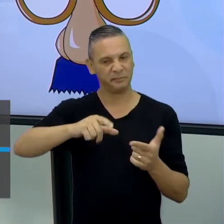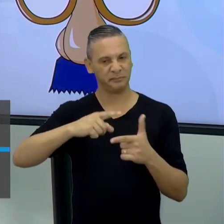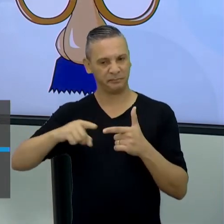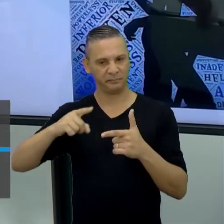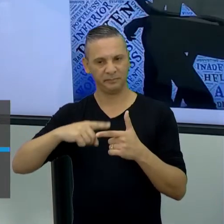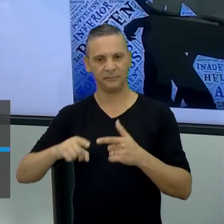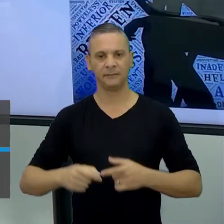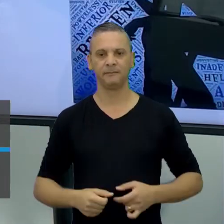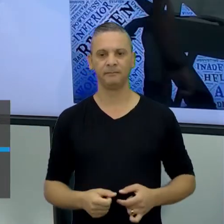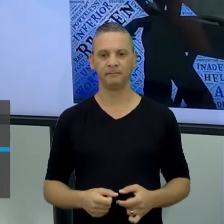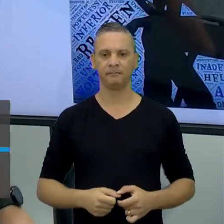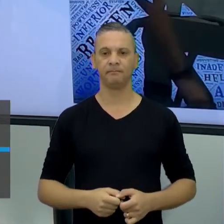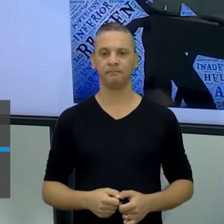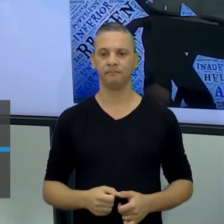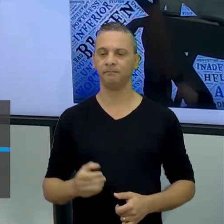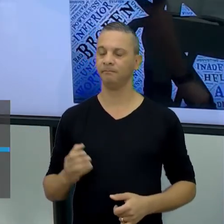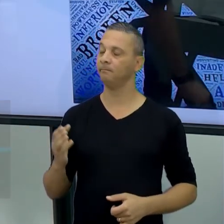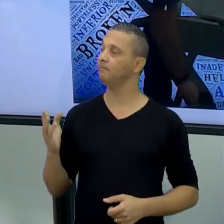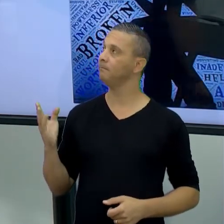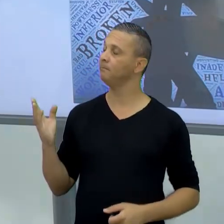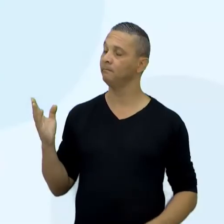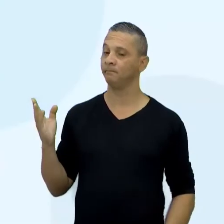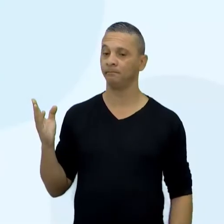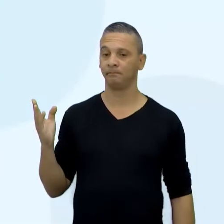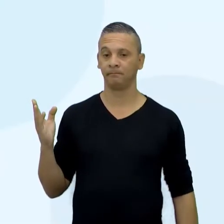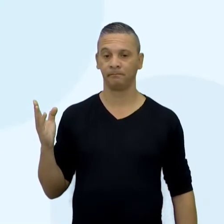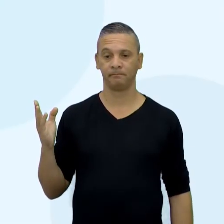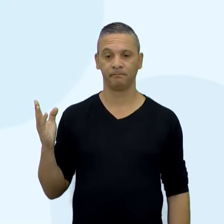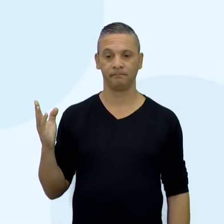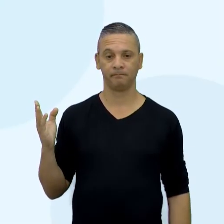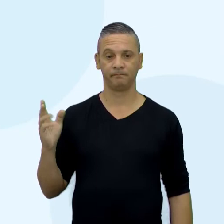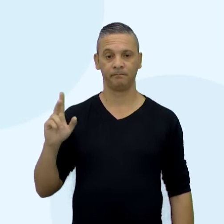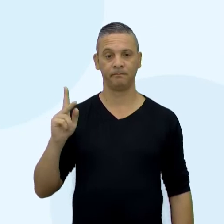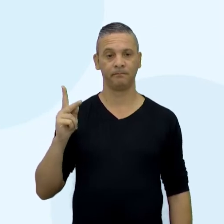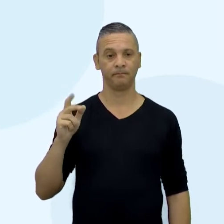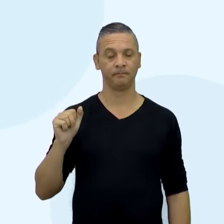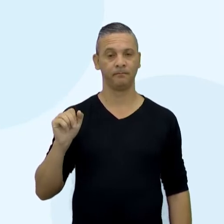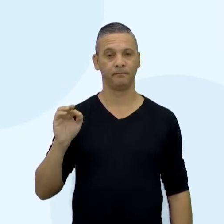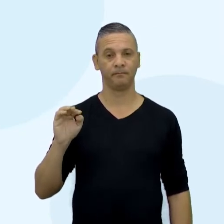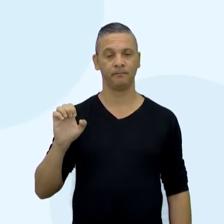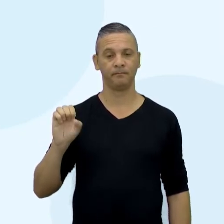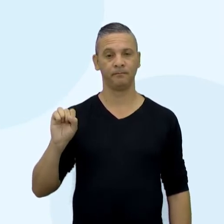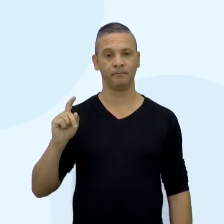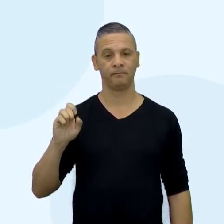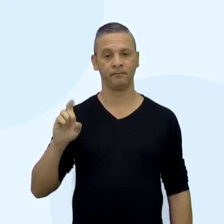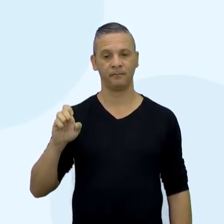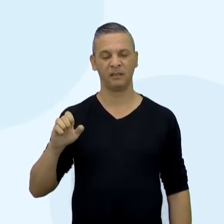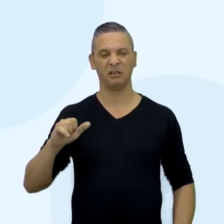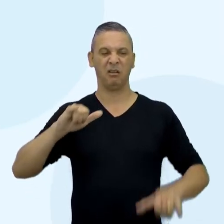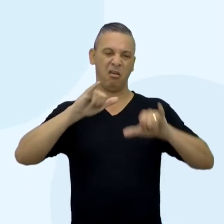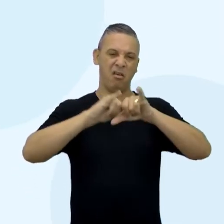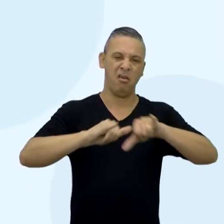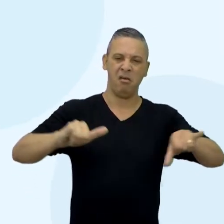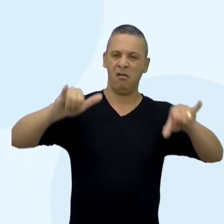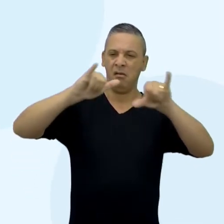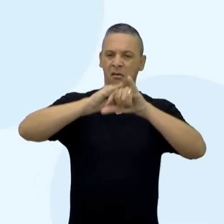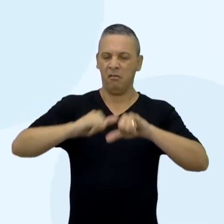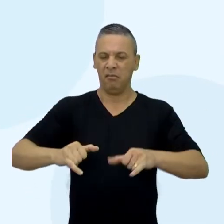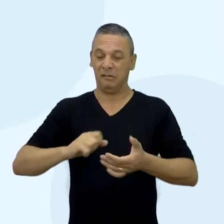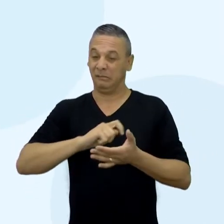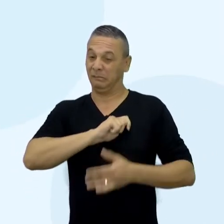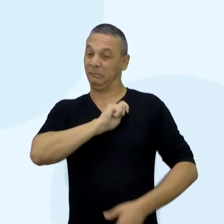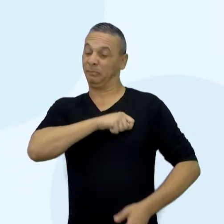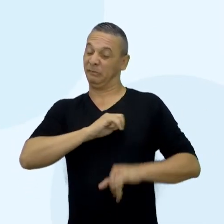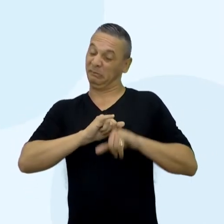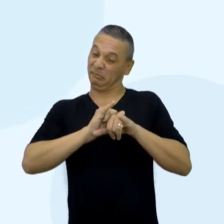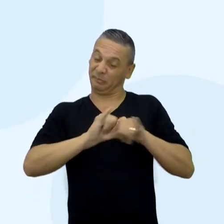certo? Hate speech, discurso de ódio, né? O hate, né? O hater, hater, né? O cara que aparece lá só